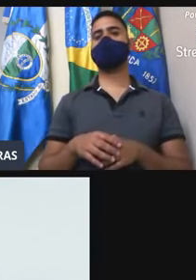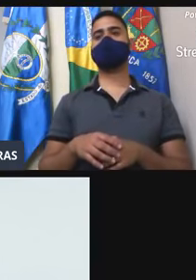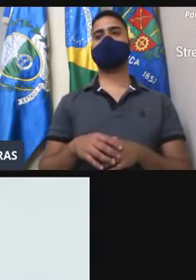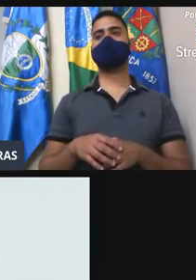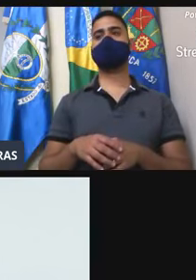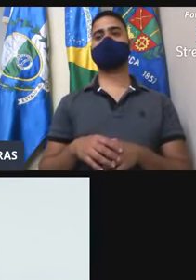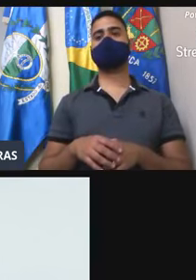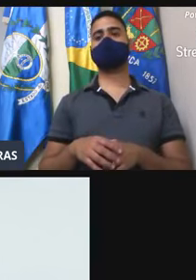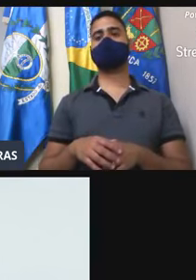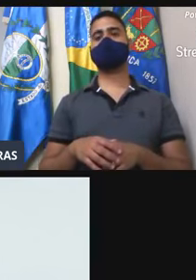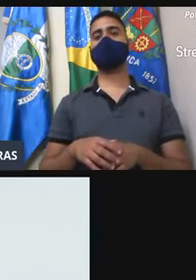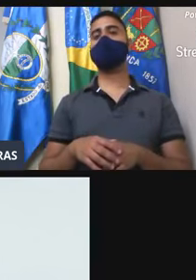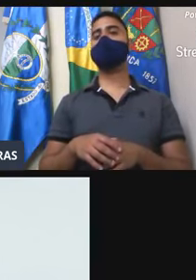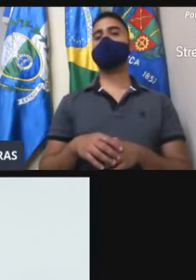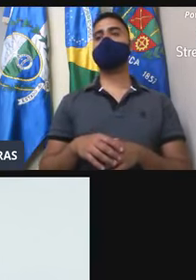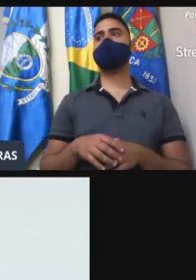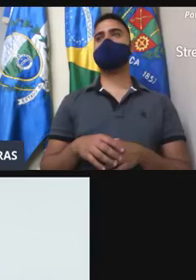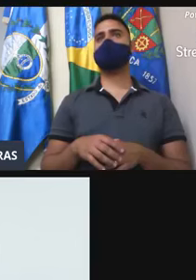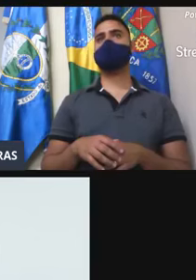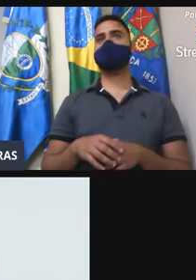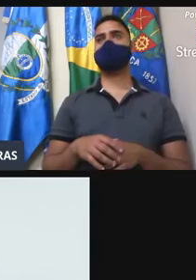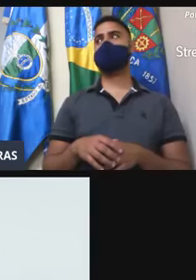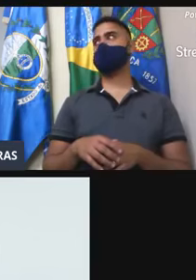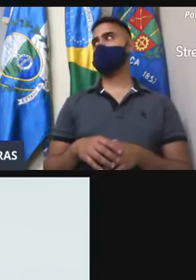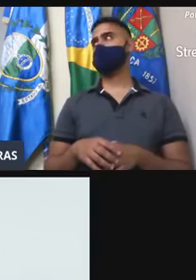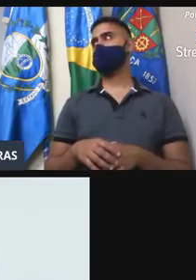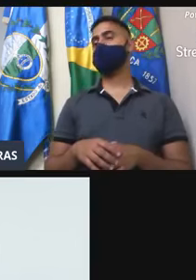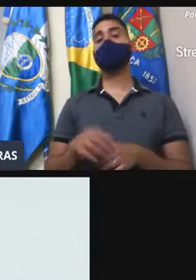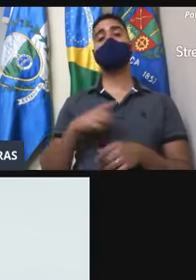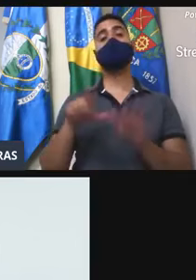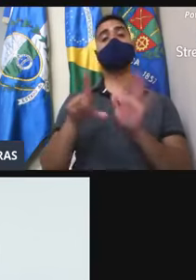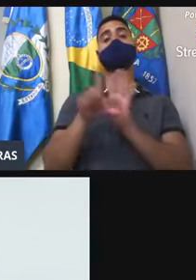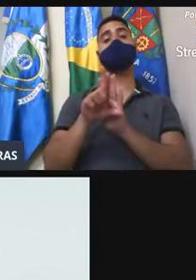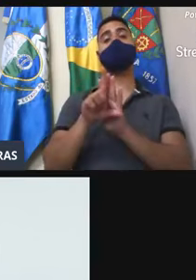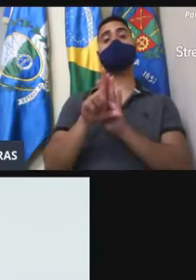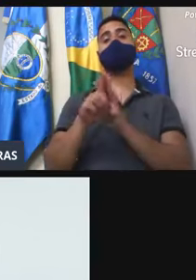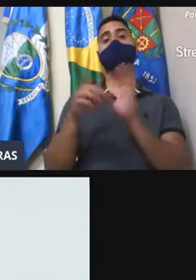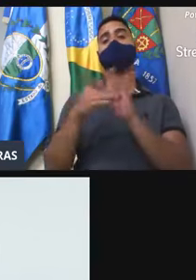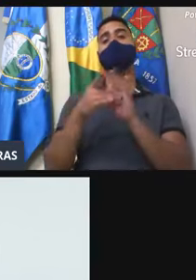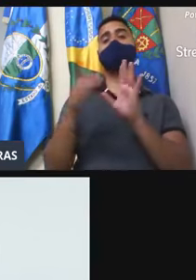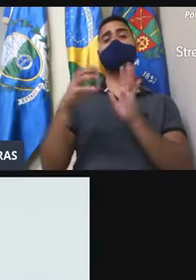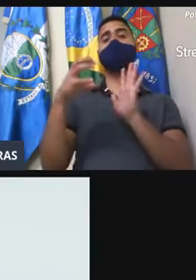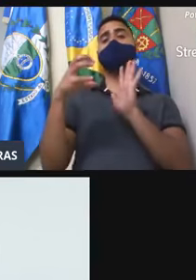pagamento, ela seria com uma lei autorizativa da